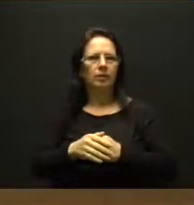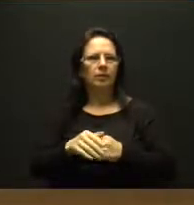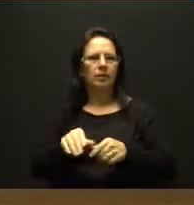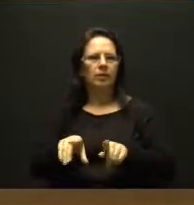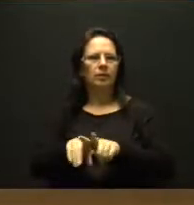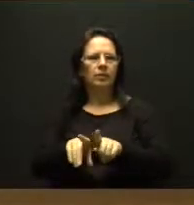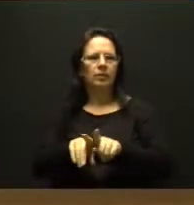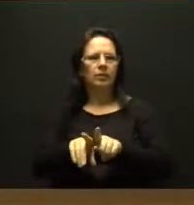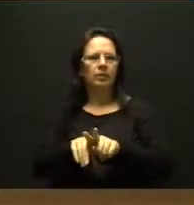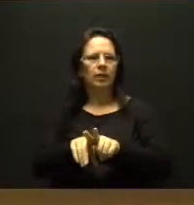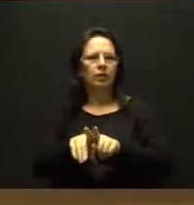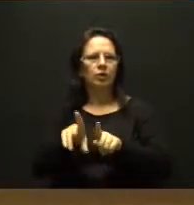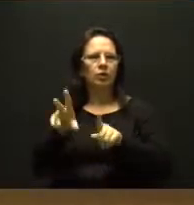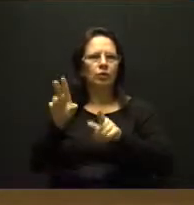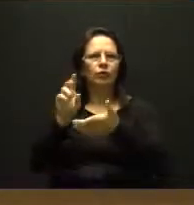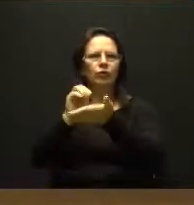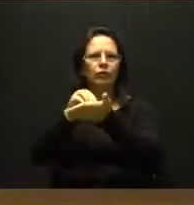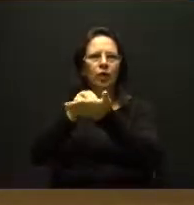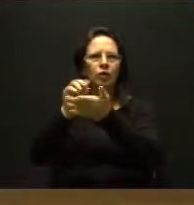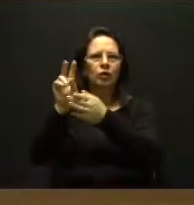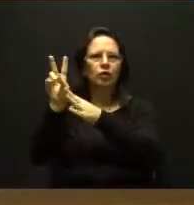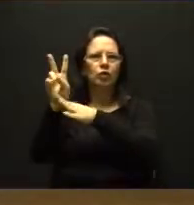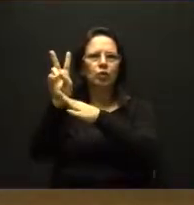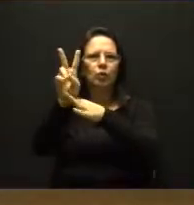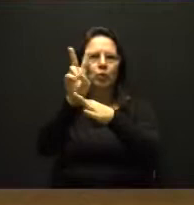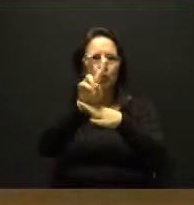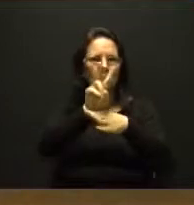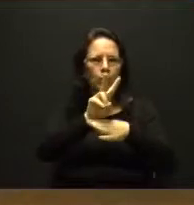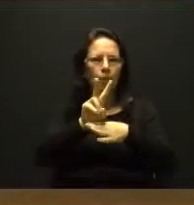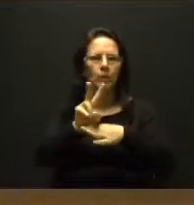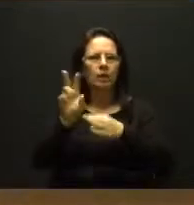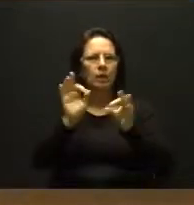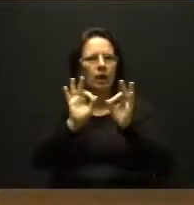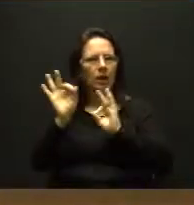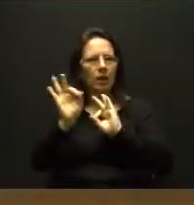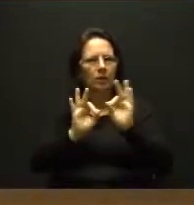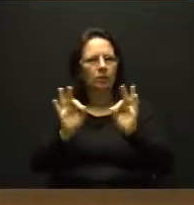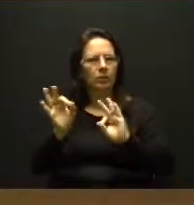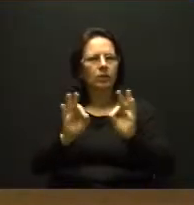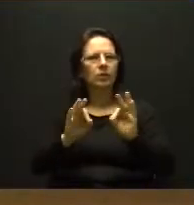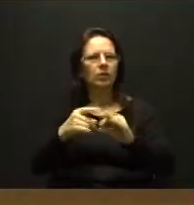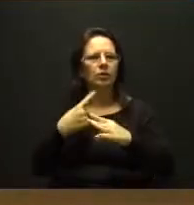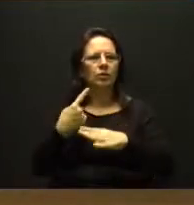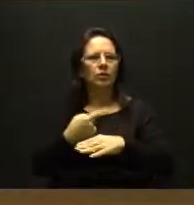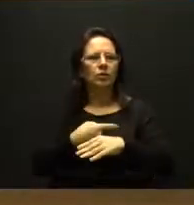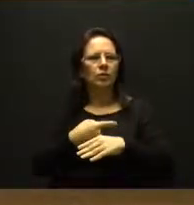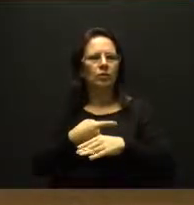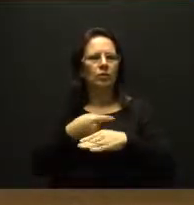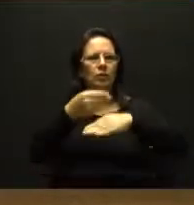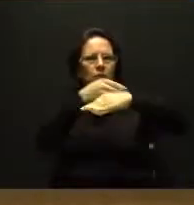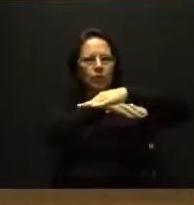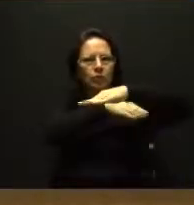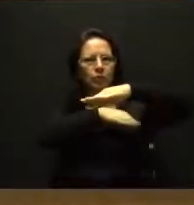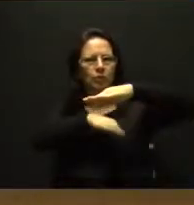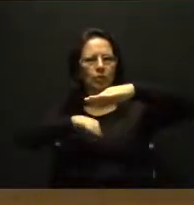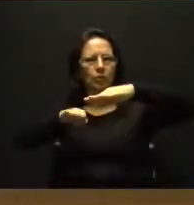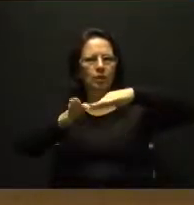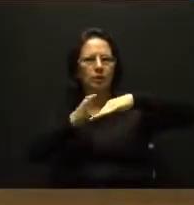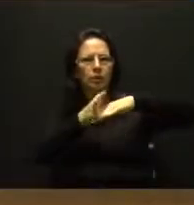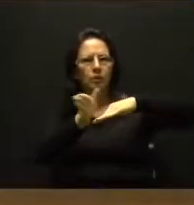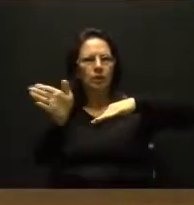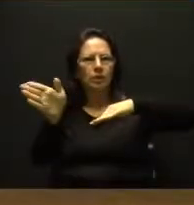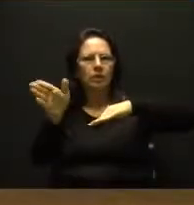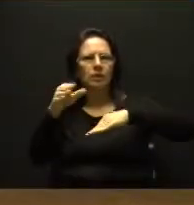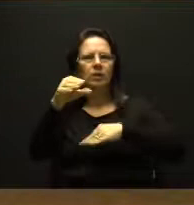de uma manutenção na cidade que nós não temos ainda uma equipe de manutenção nós vamos descer um pouquinho a ponte vamos entrar à direita no